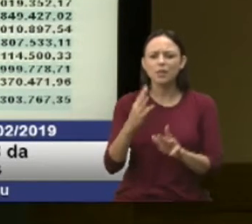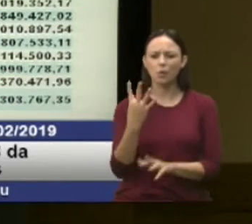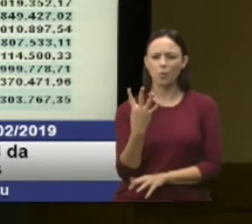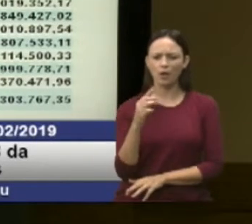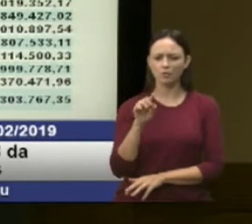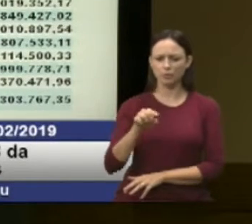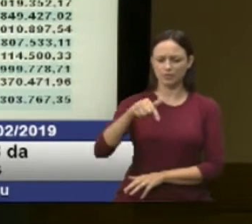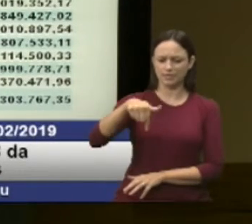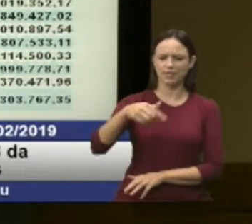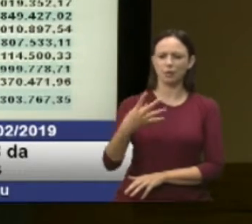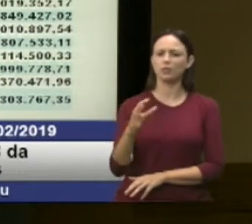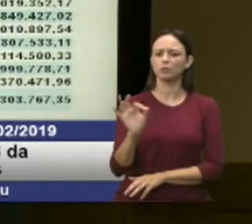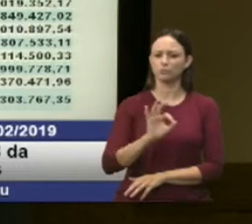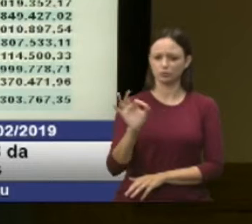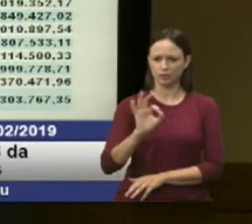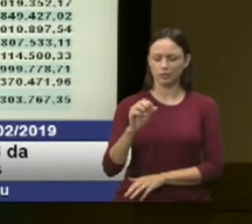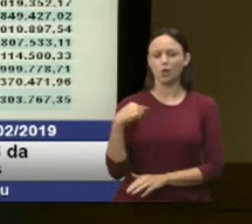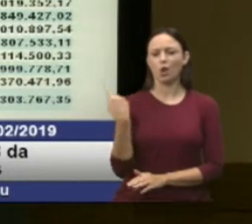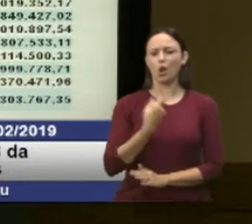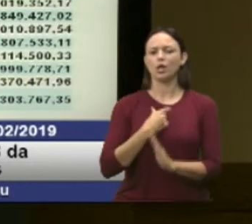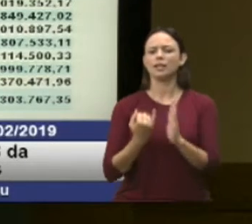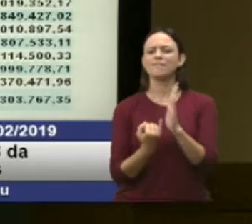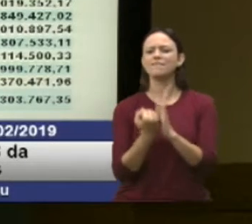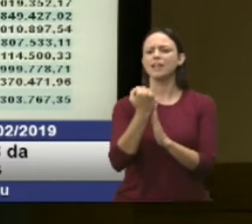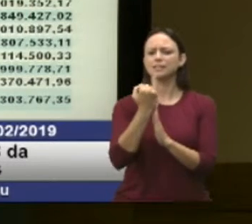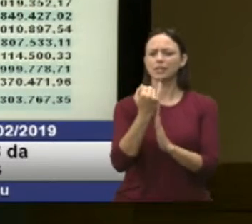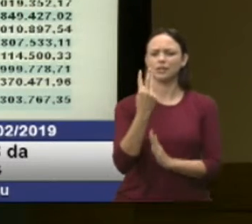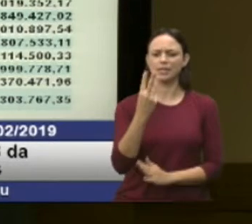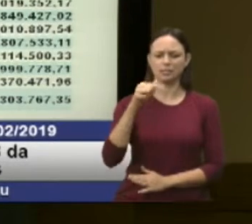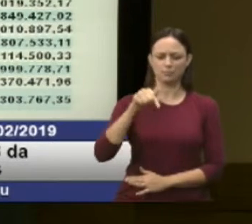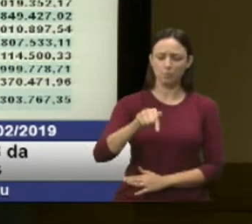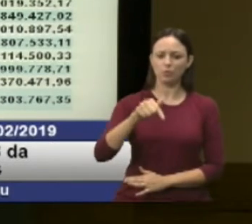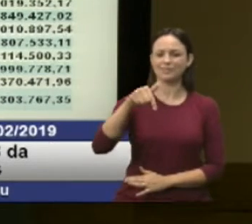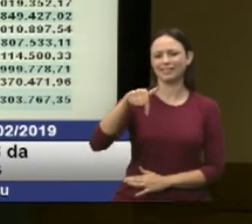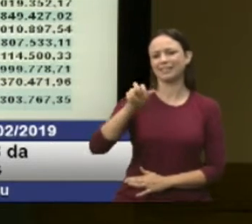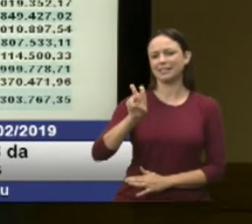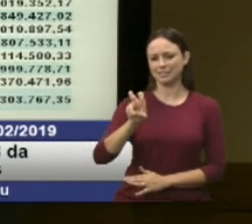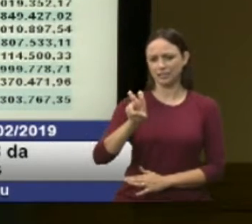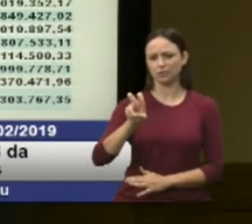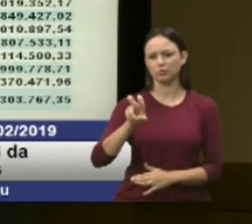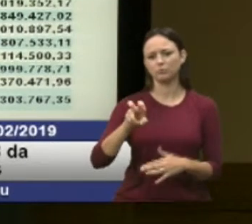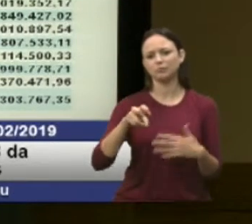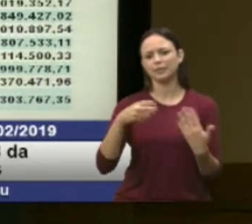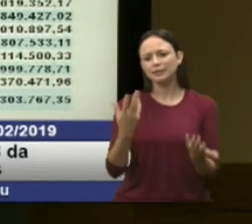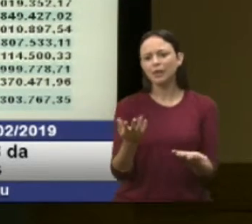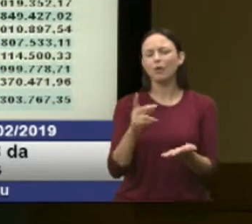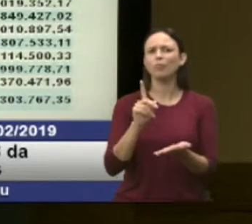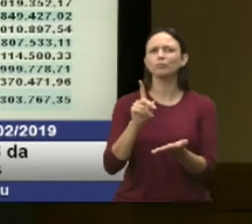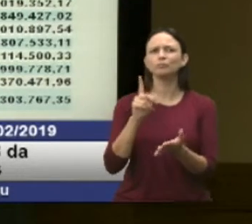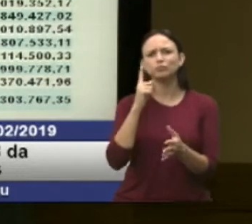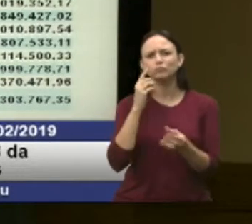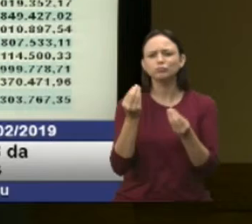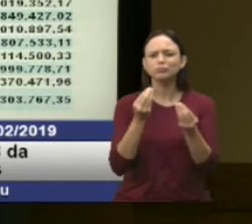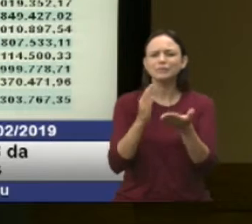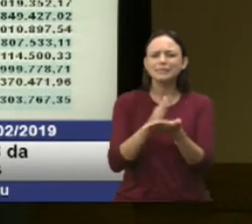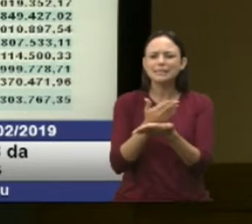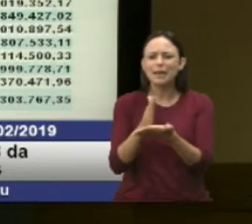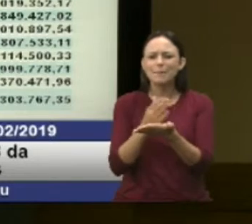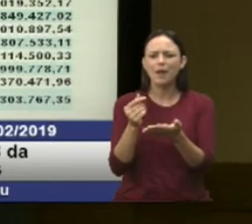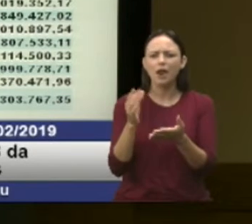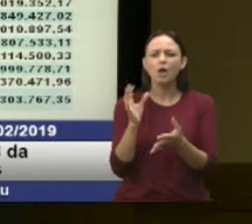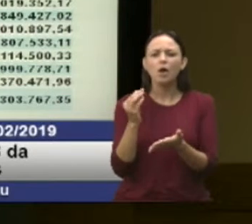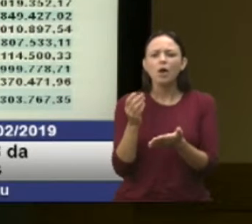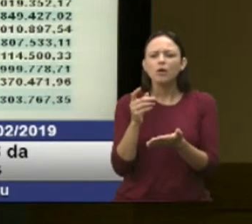4,74%, a nossa inflação foi de 3,75%, e na verdade, tivemos um ganho real